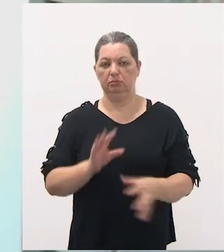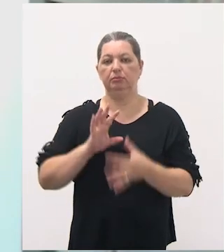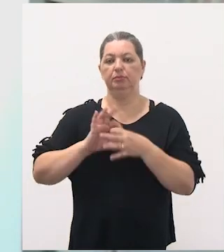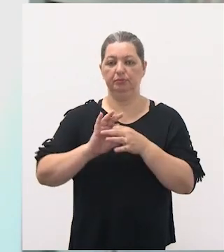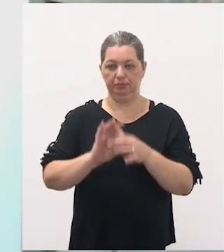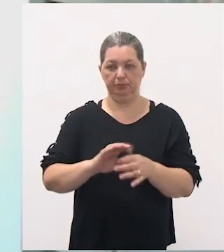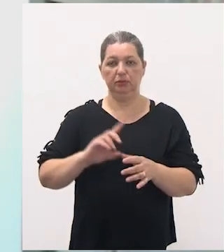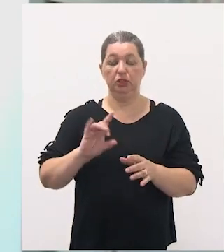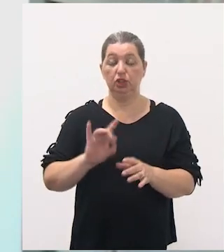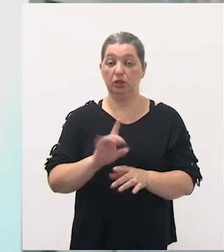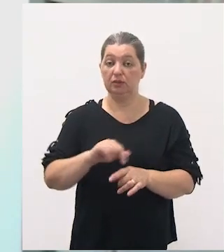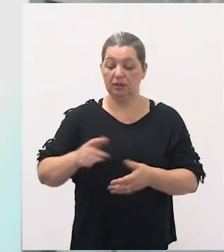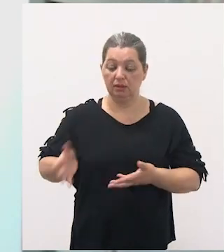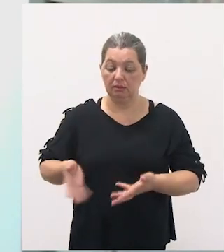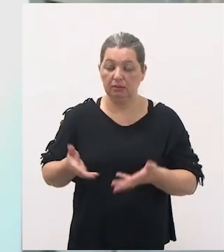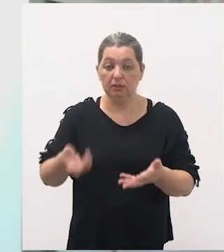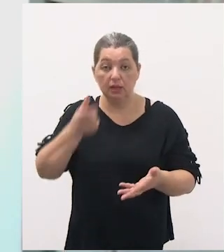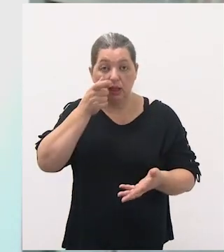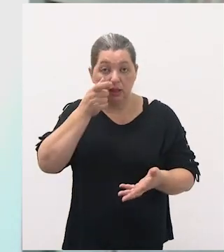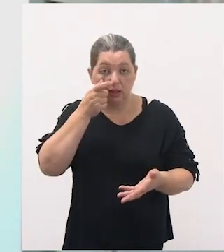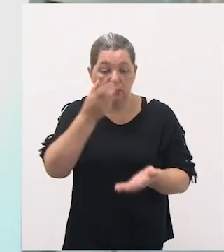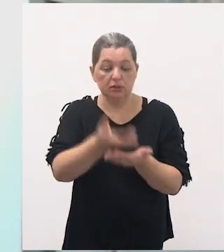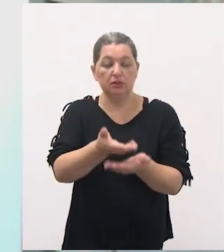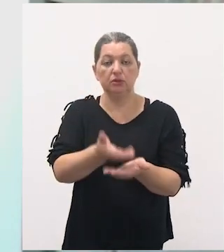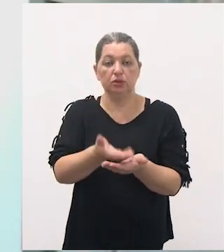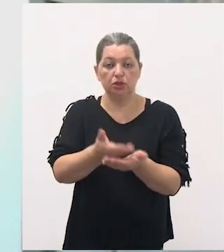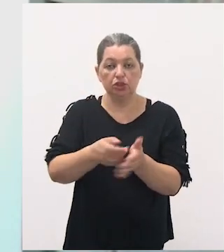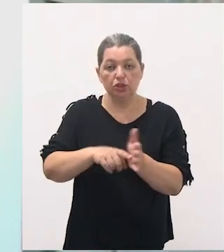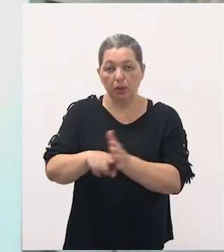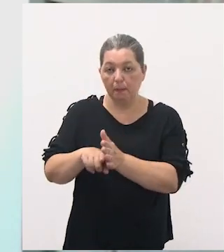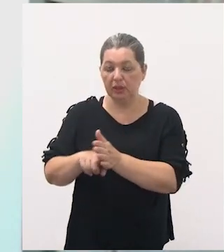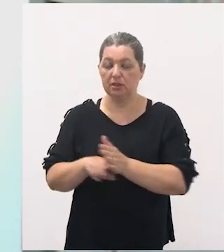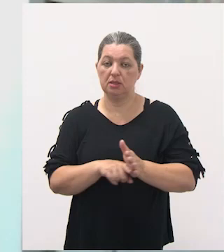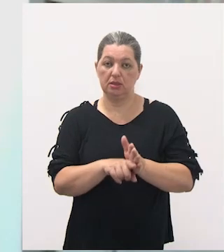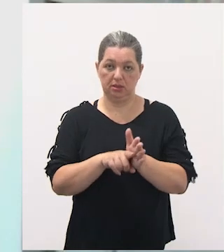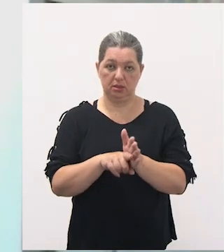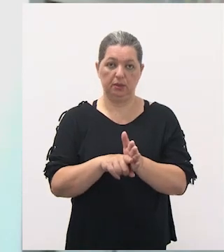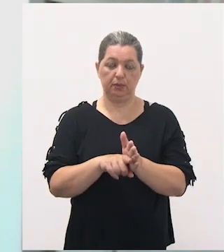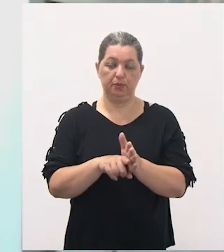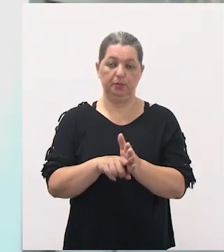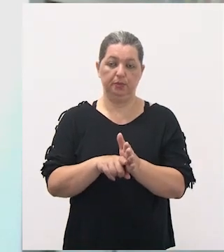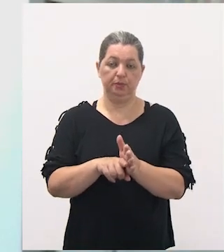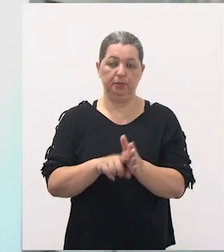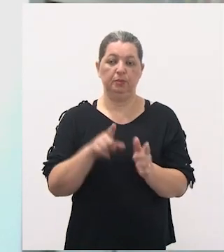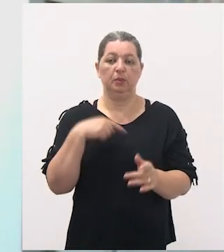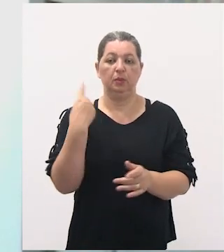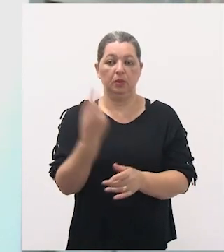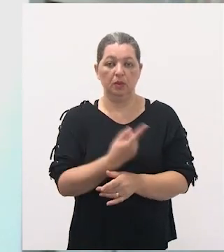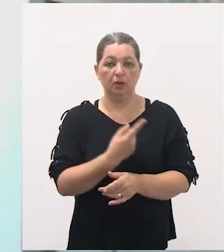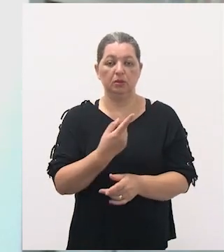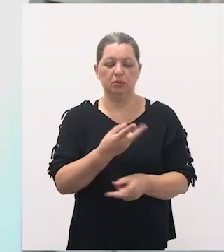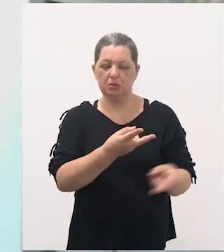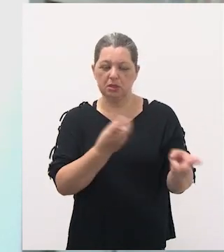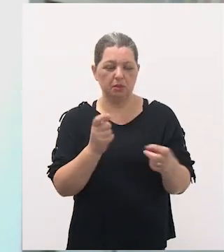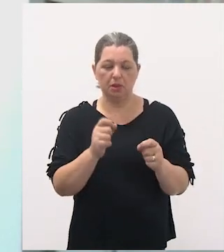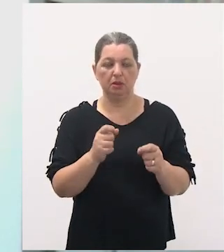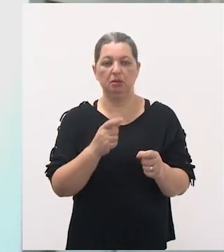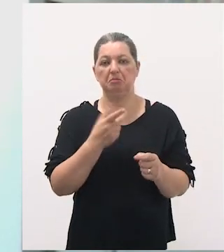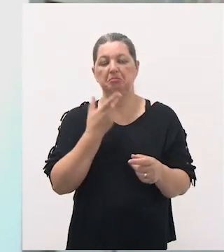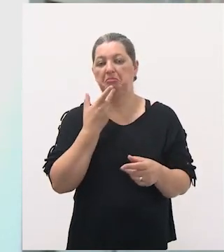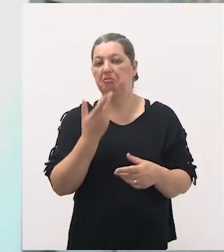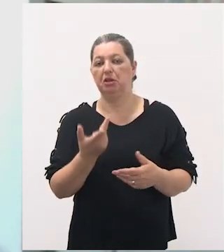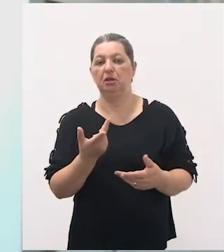só mesmo para despertar esse interesse para estudo, né, para pesquisa e para a gente verificar que nós não estamos